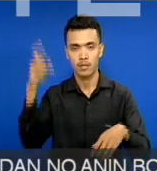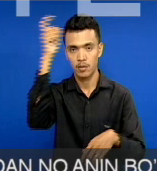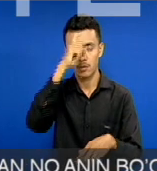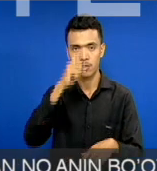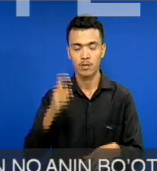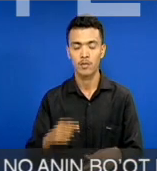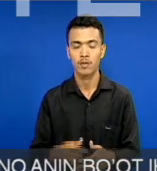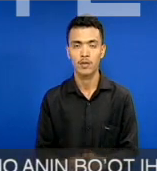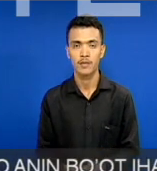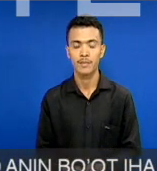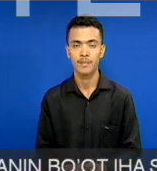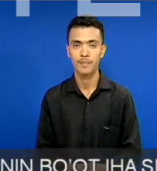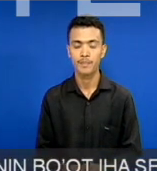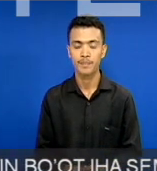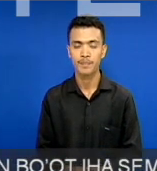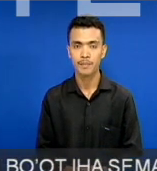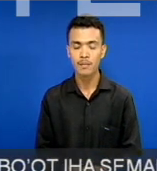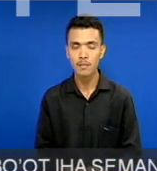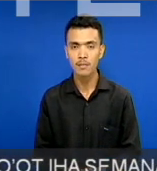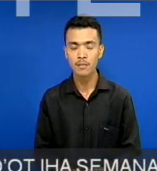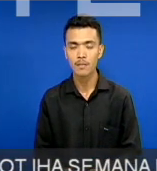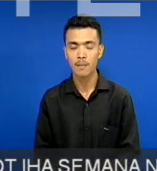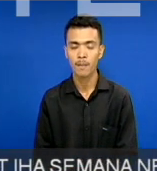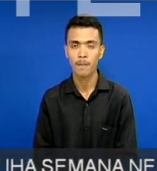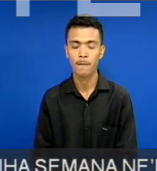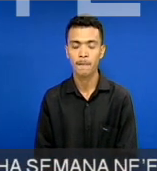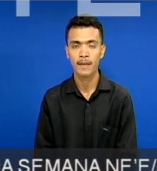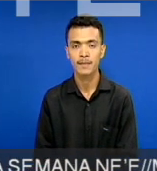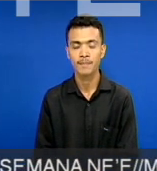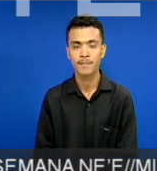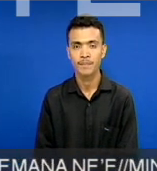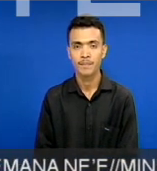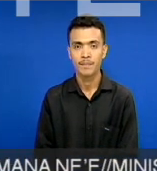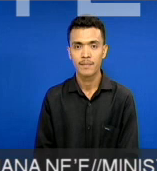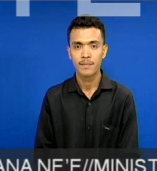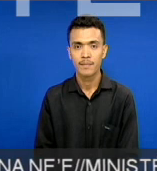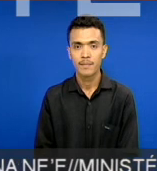ia acompanha reportagem Manuel Alves ou Elvira de Carvalho Rússia Terreno.